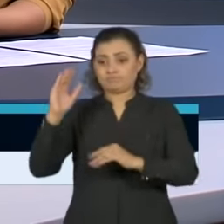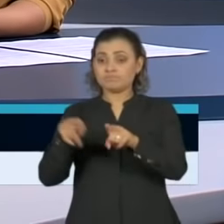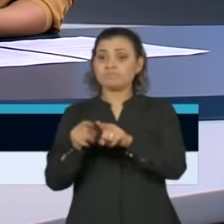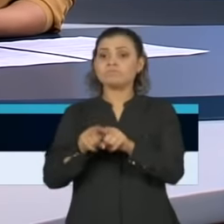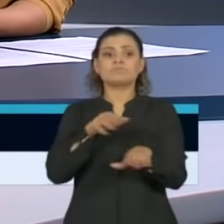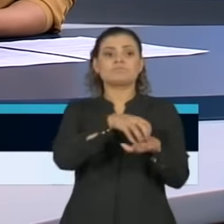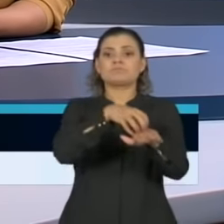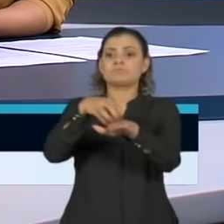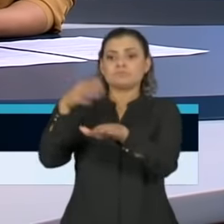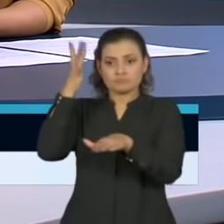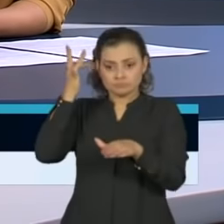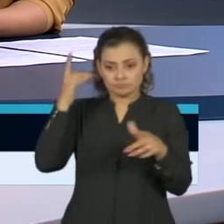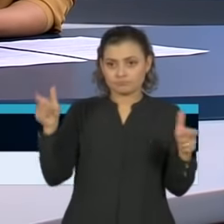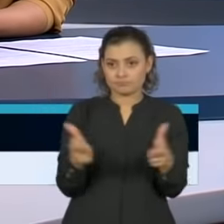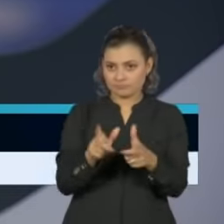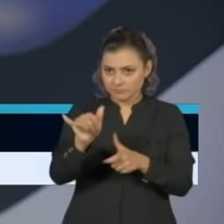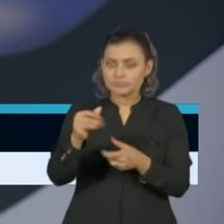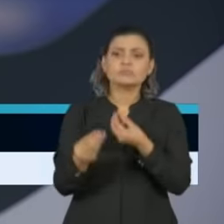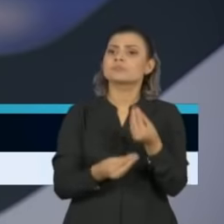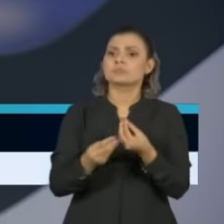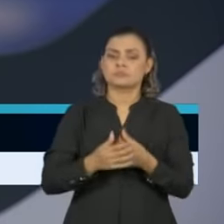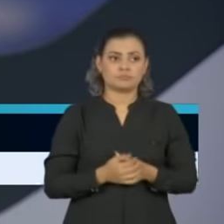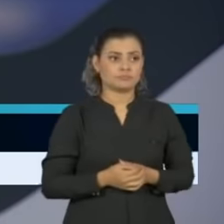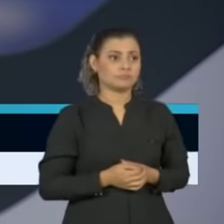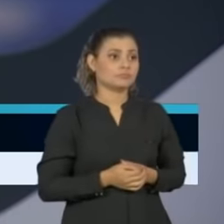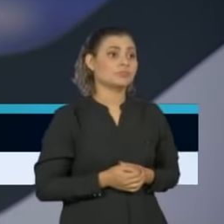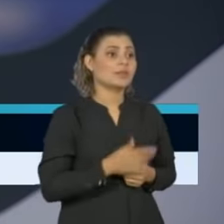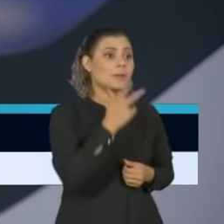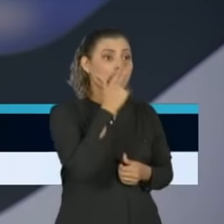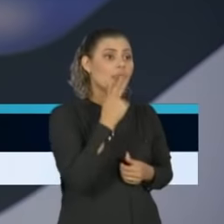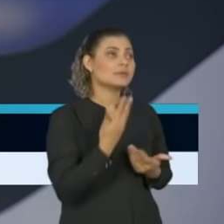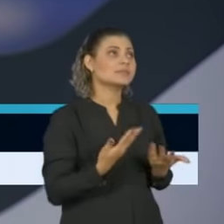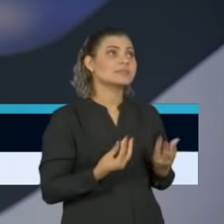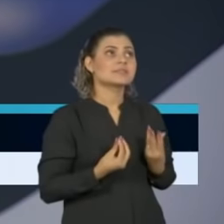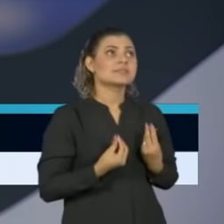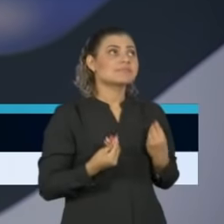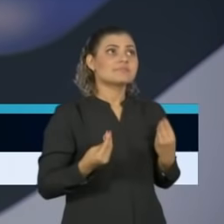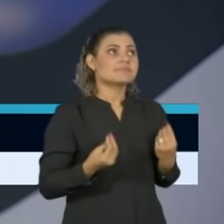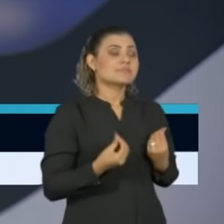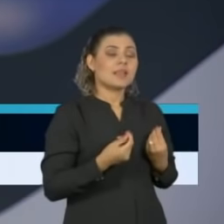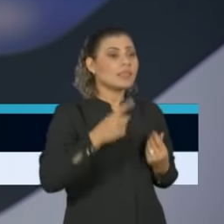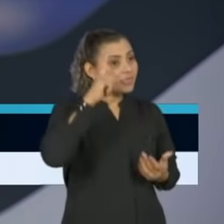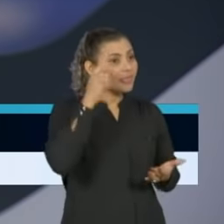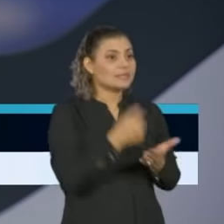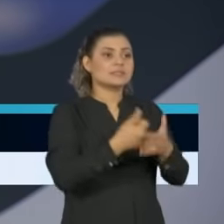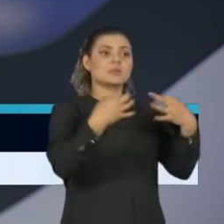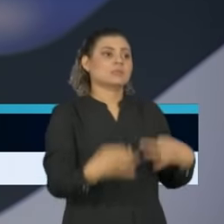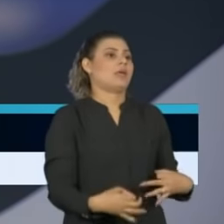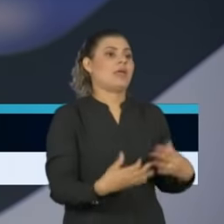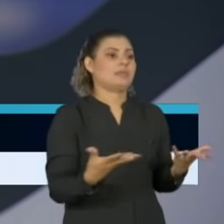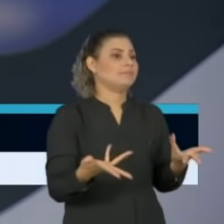partir de amanhã. Isso é música para os meus ouvidos. Acho que foram decisões